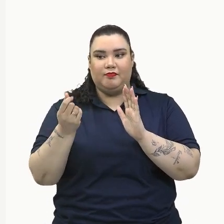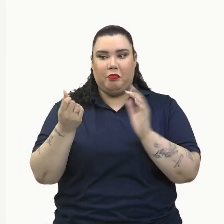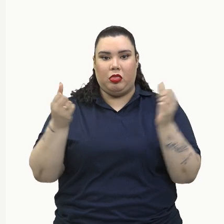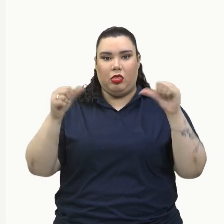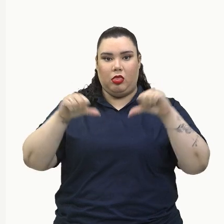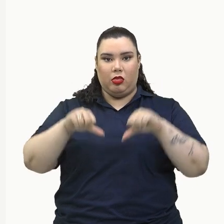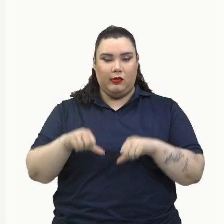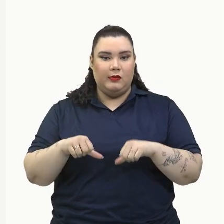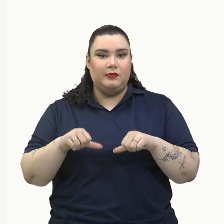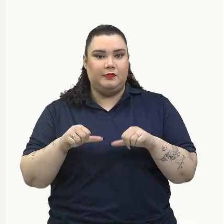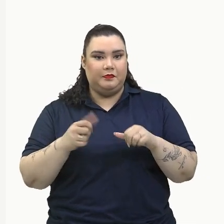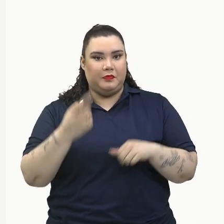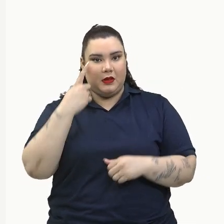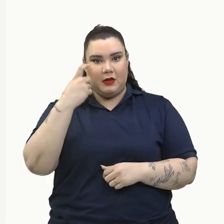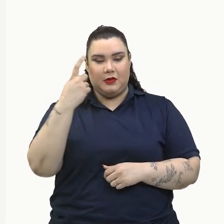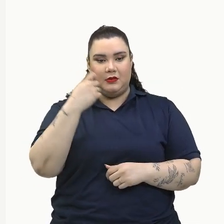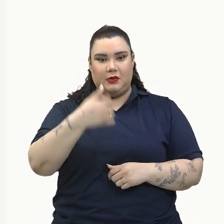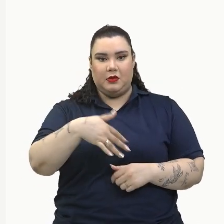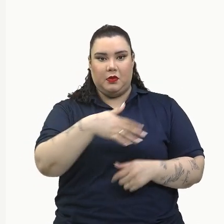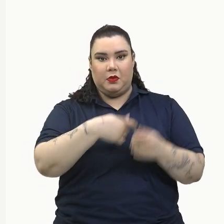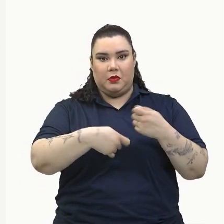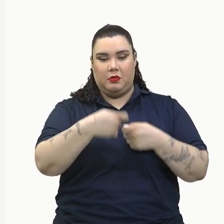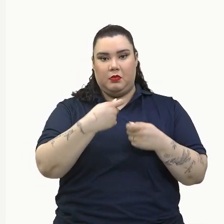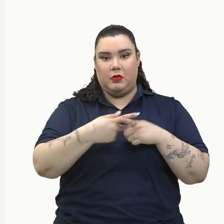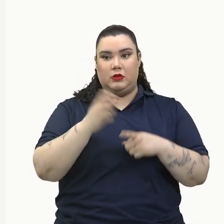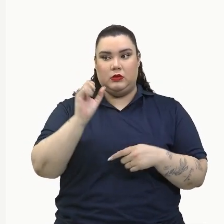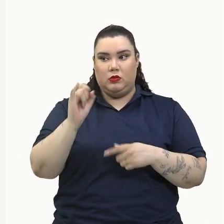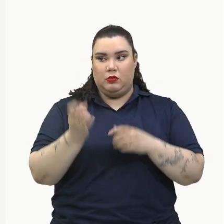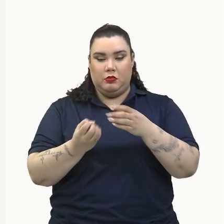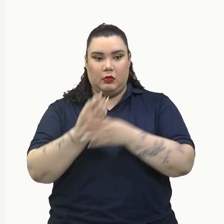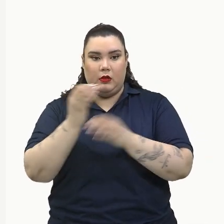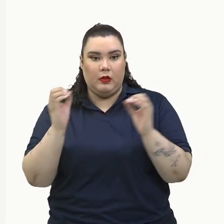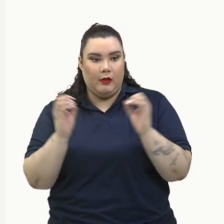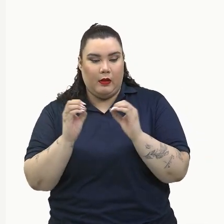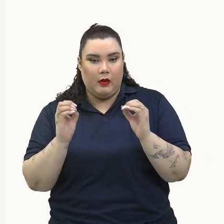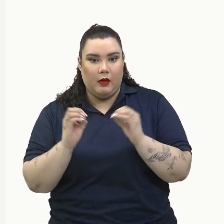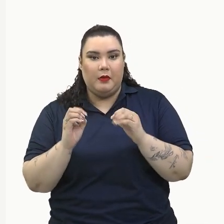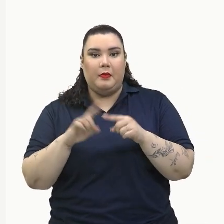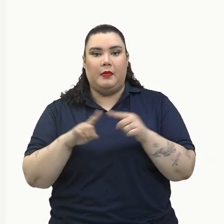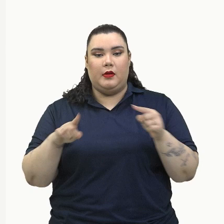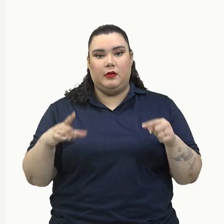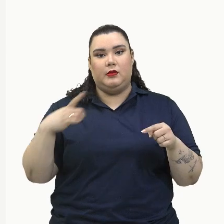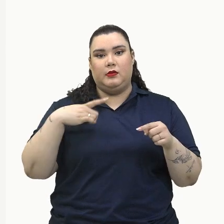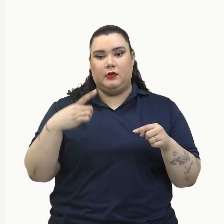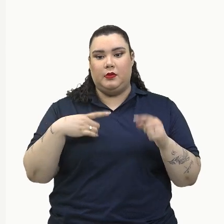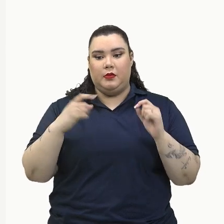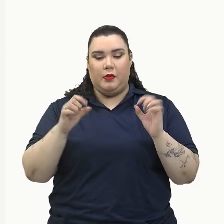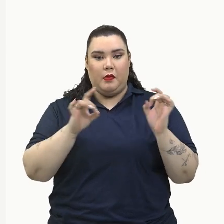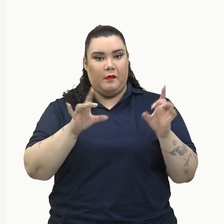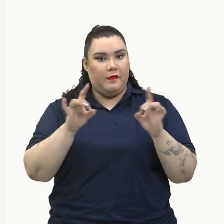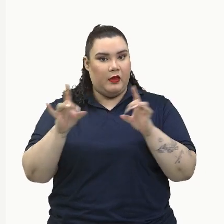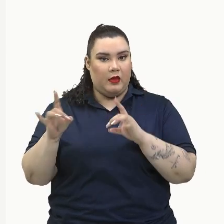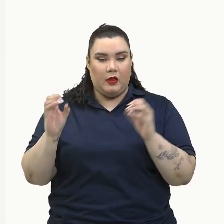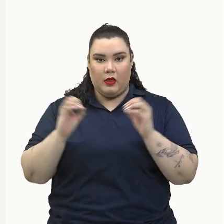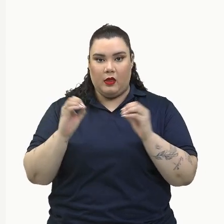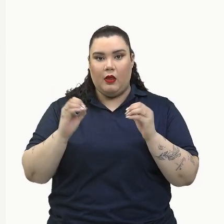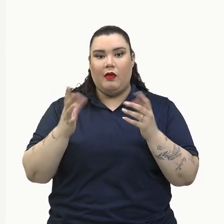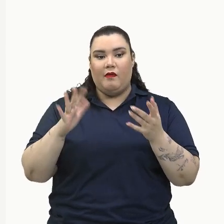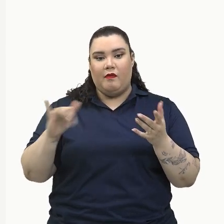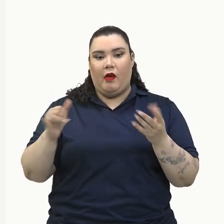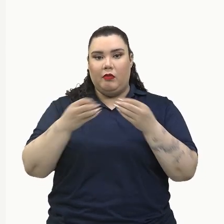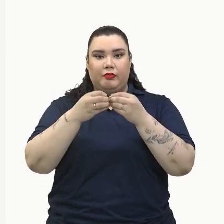Interessante isso na economia. Mesmo que você não produza, né? Você já entra no negócio, se não vender, vai ter